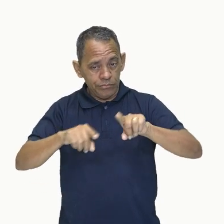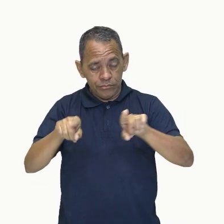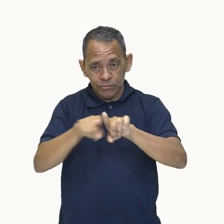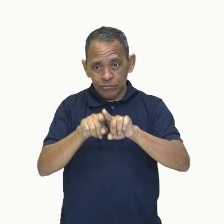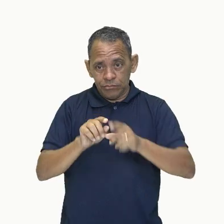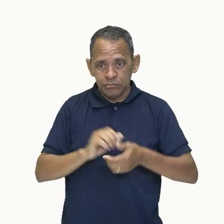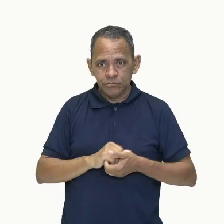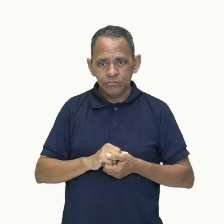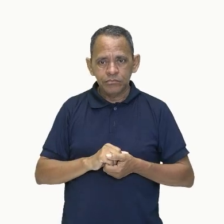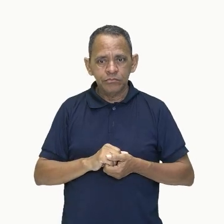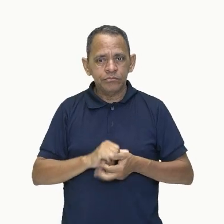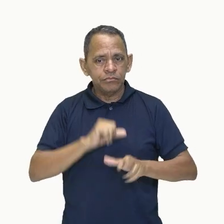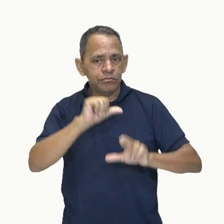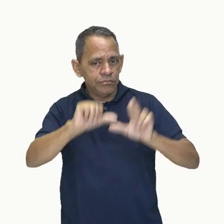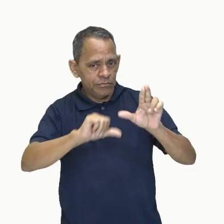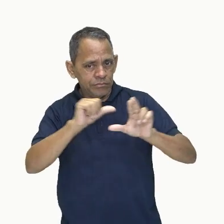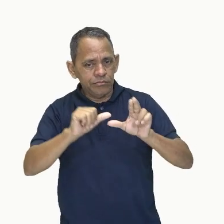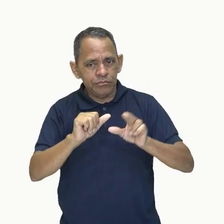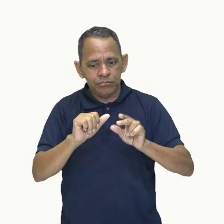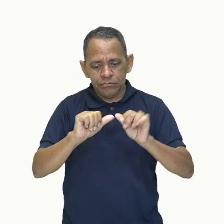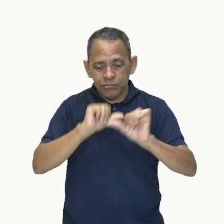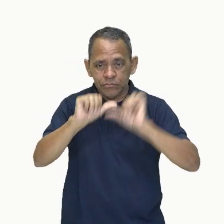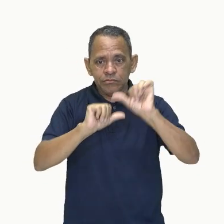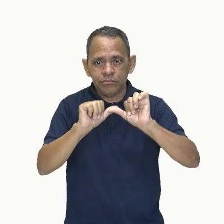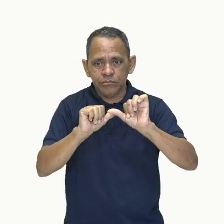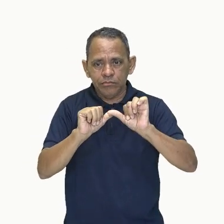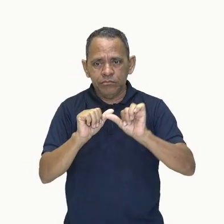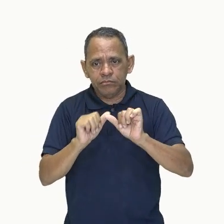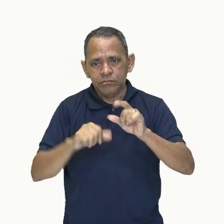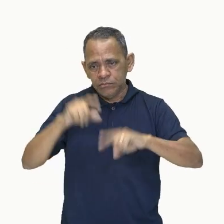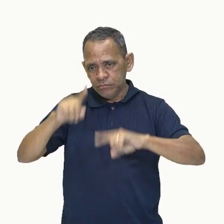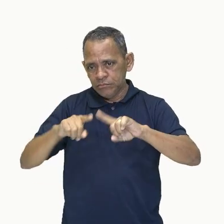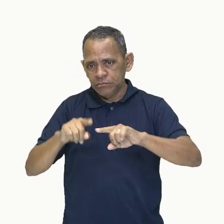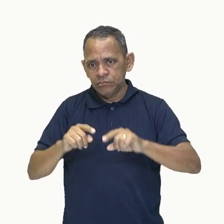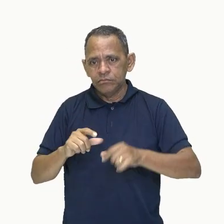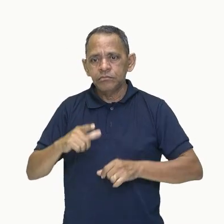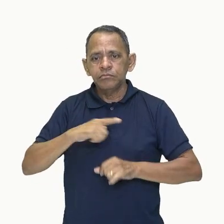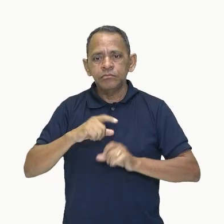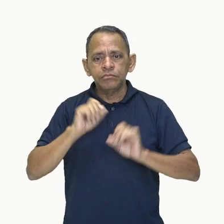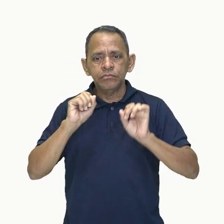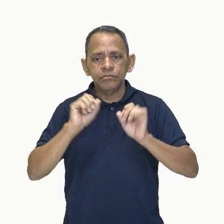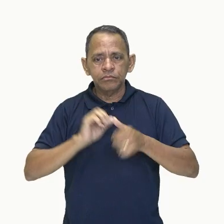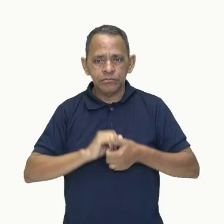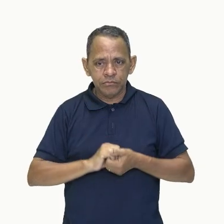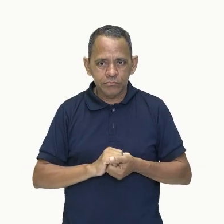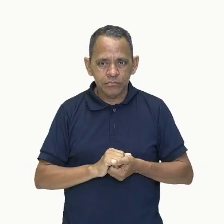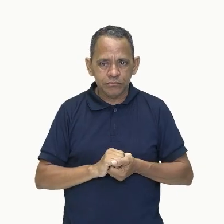o reagente virar produto, o que ele tem que fazer? Ele tem que